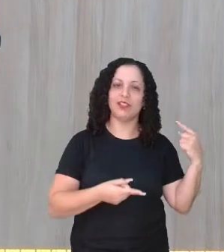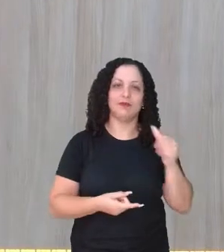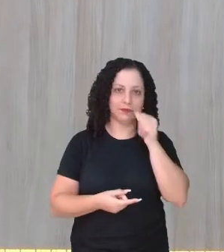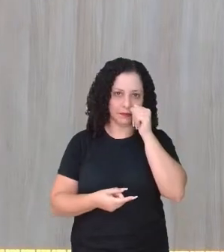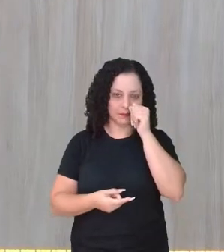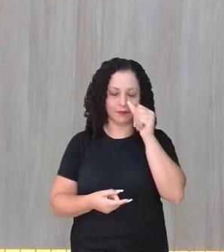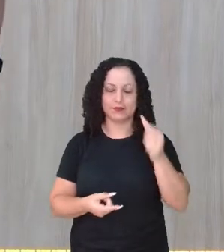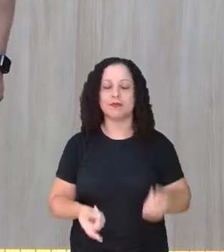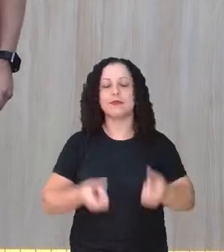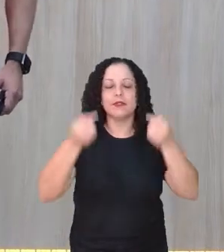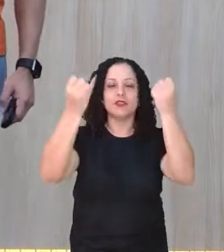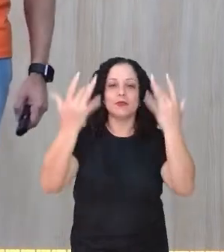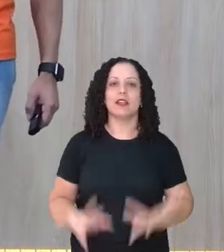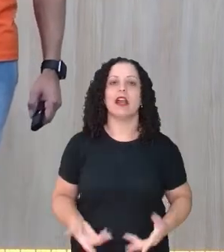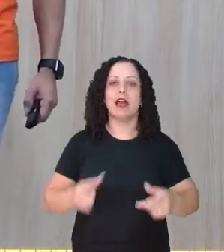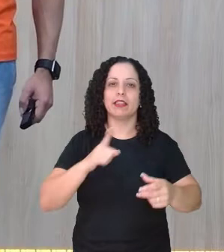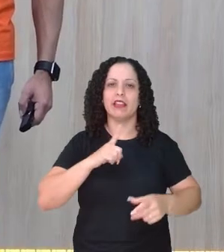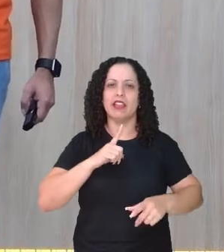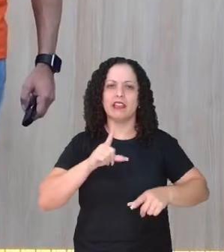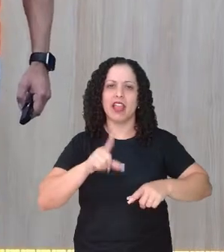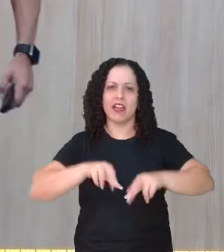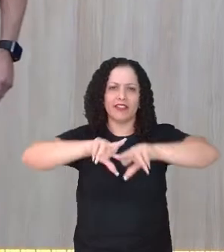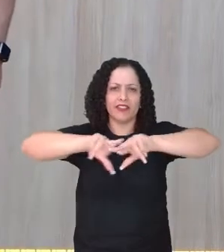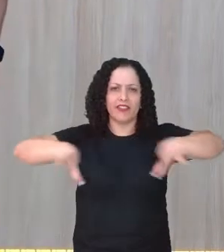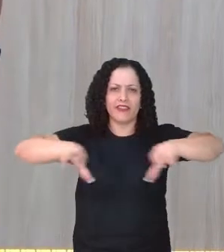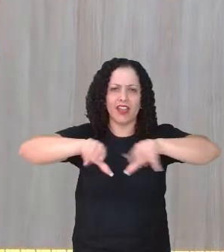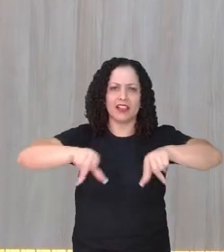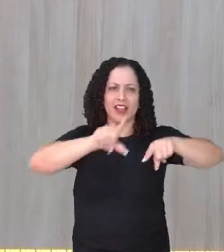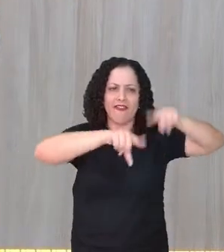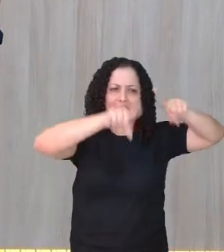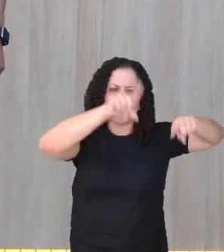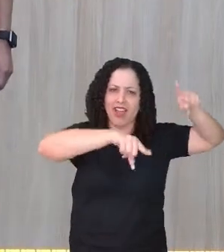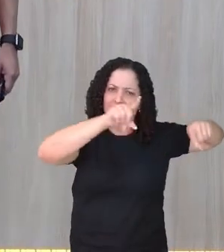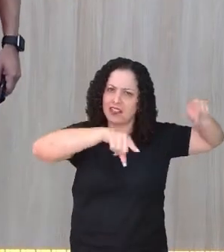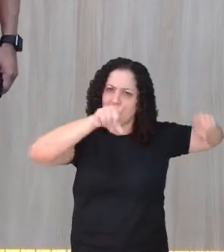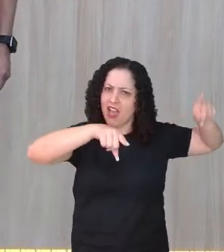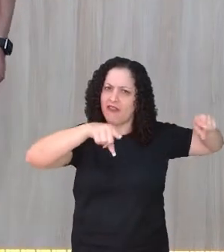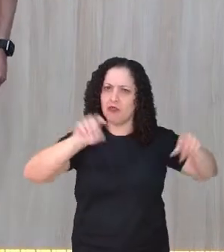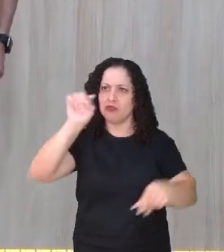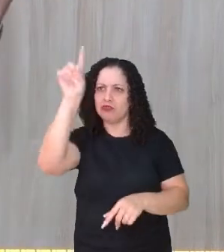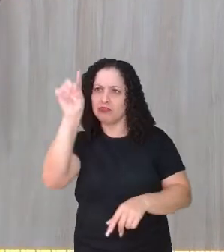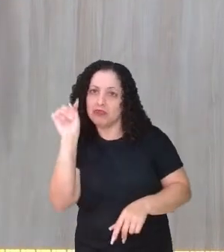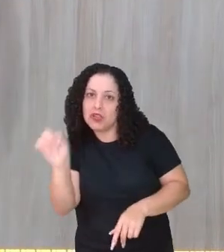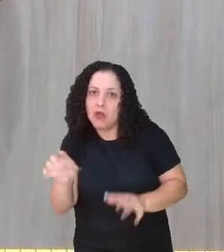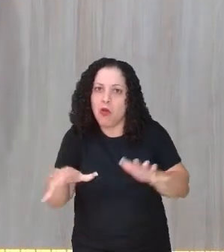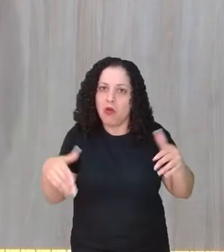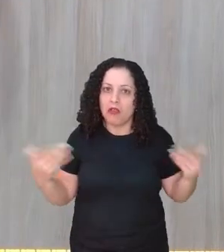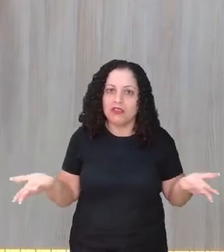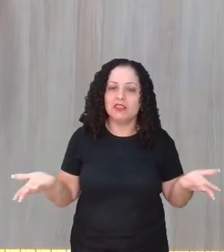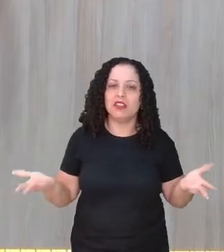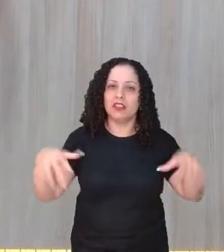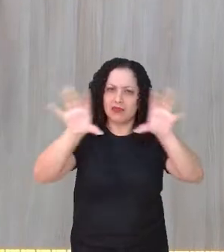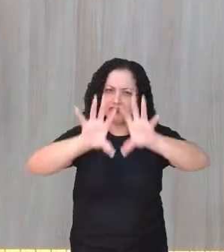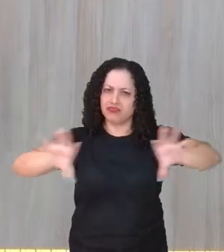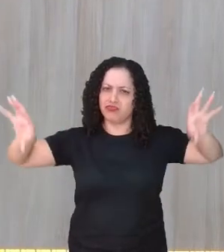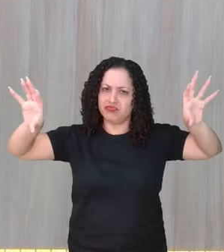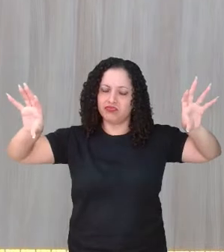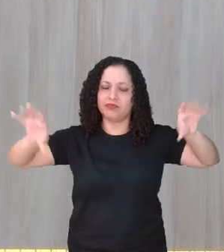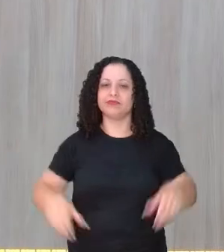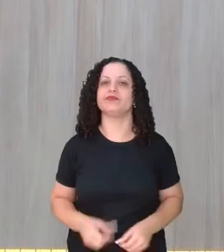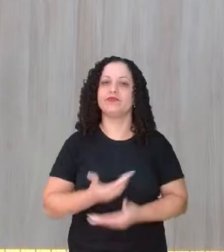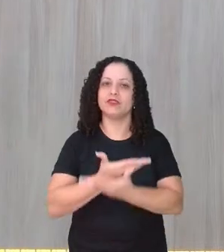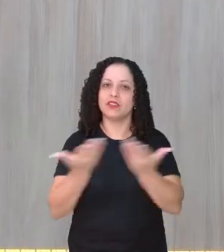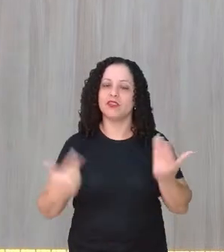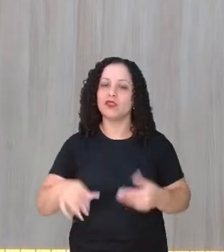falou aí sobre variável, incógnita, termos desconhecidos, certo? Como você sabe, o nosso sistema de